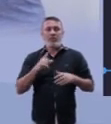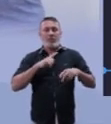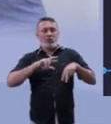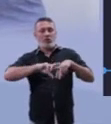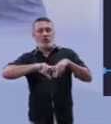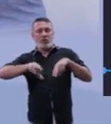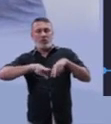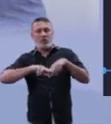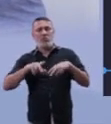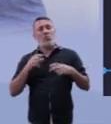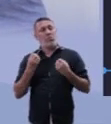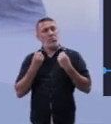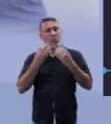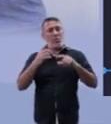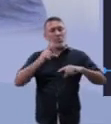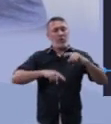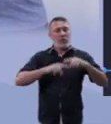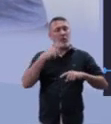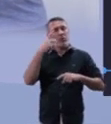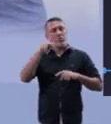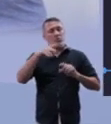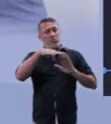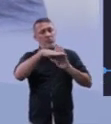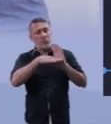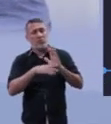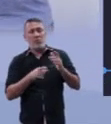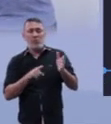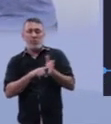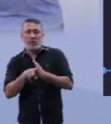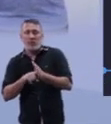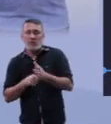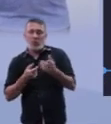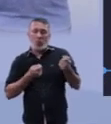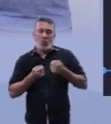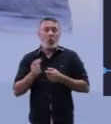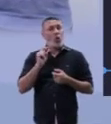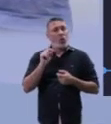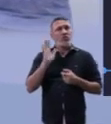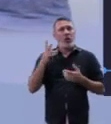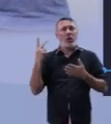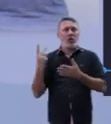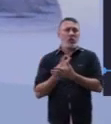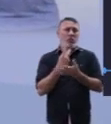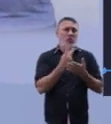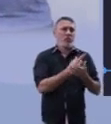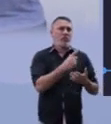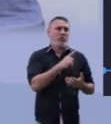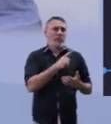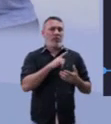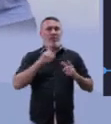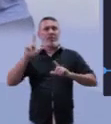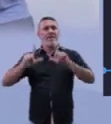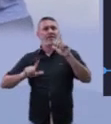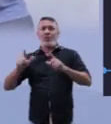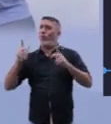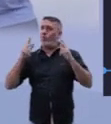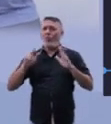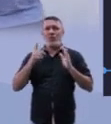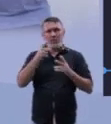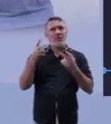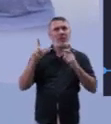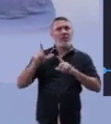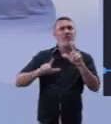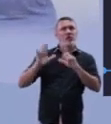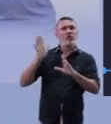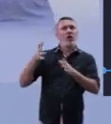eles vão mandar algum produto relativo àquilo ali, ao que você pesquisou, a faixa etária e também a finalidade. Isso ocorre já na TV